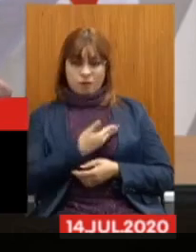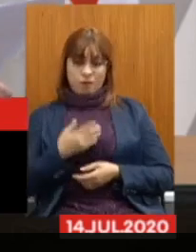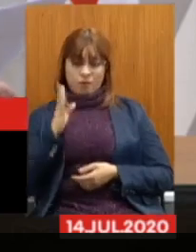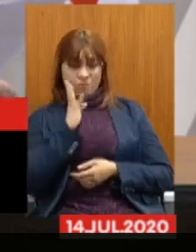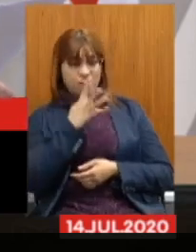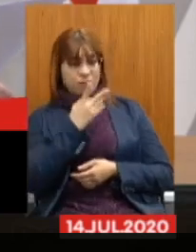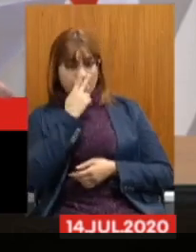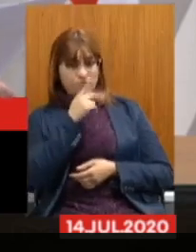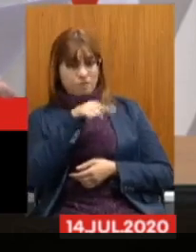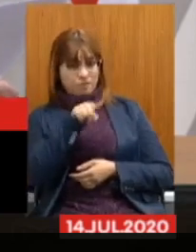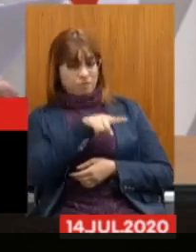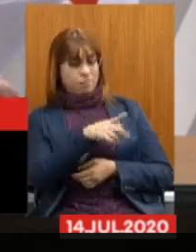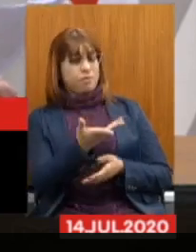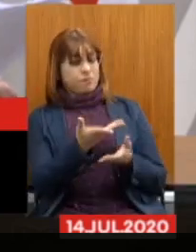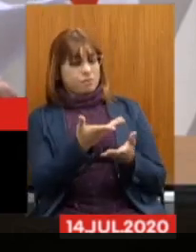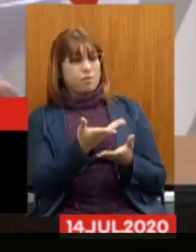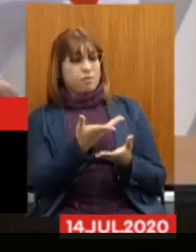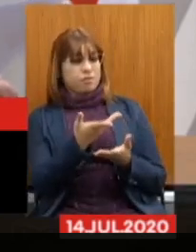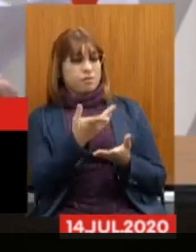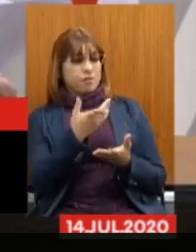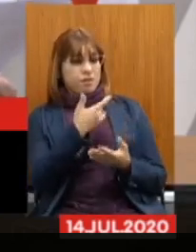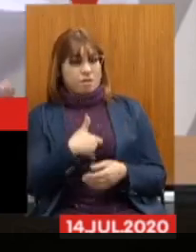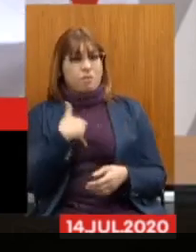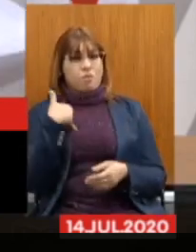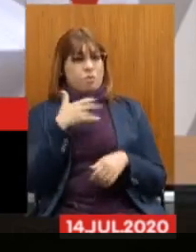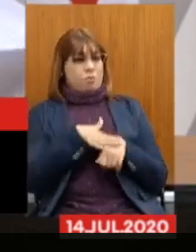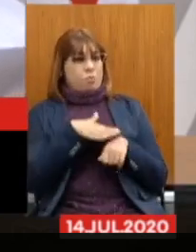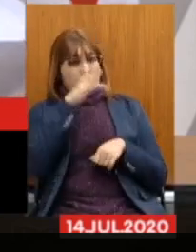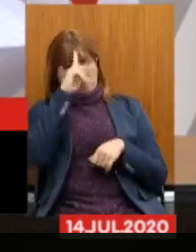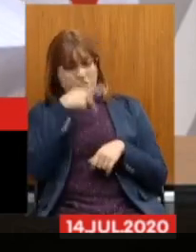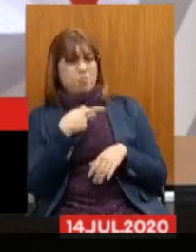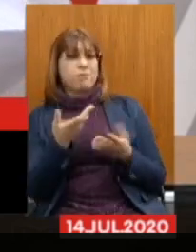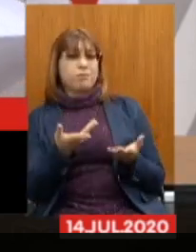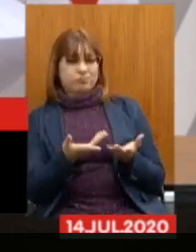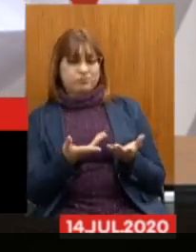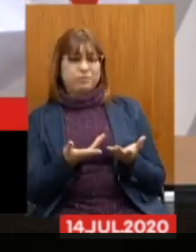umbigos quando reivindicam que o seu trabalho,